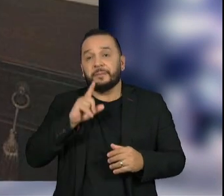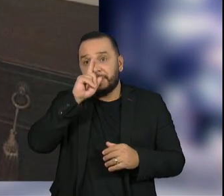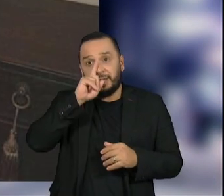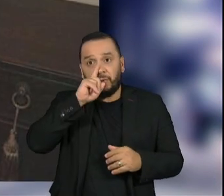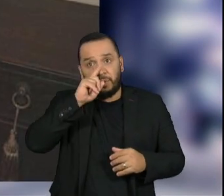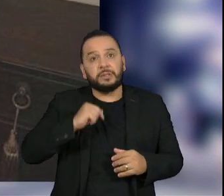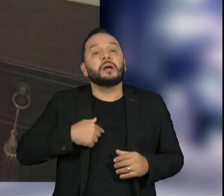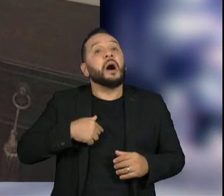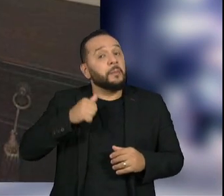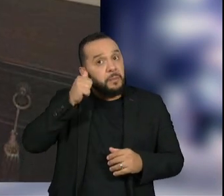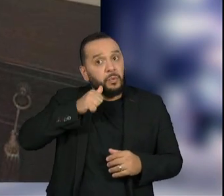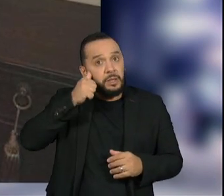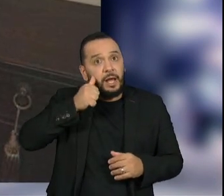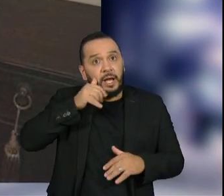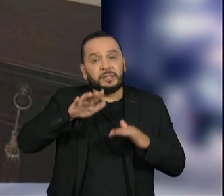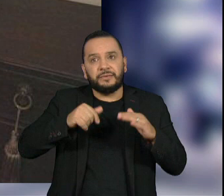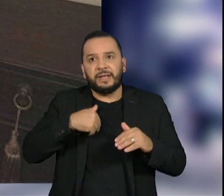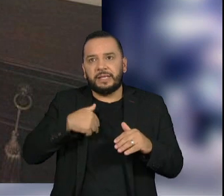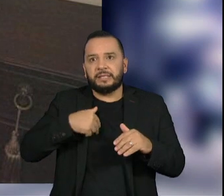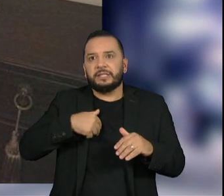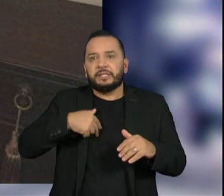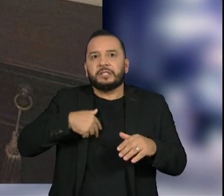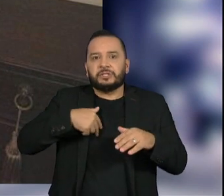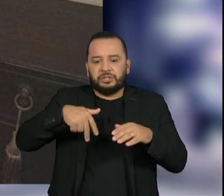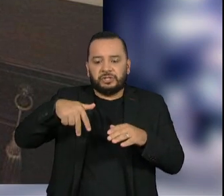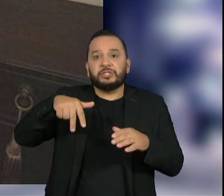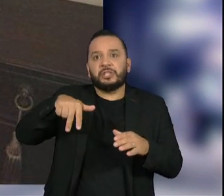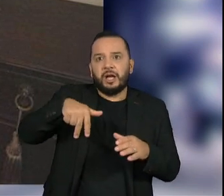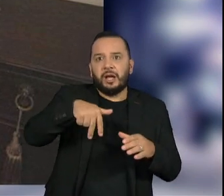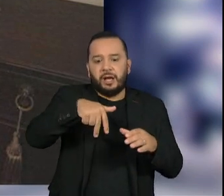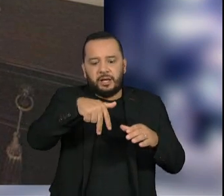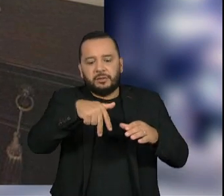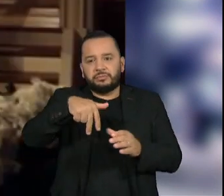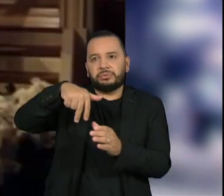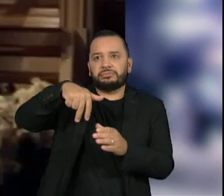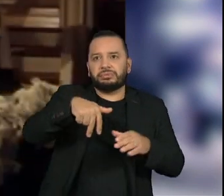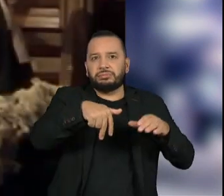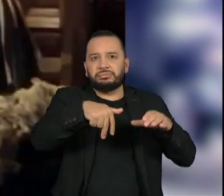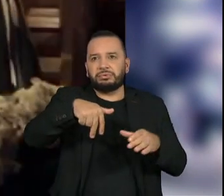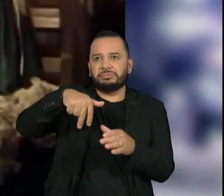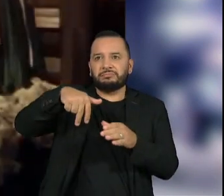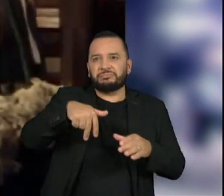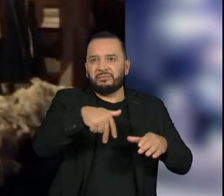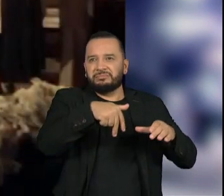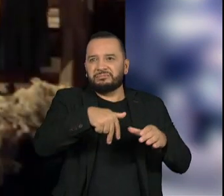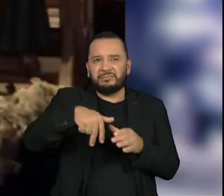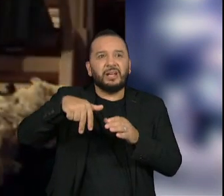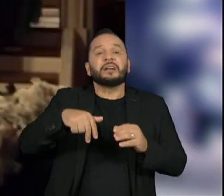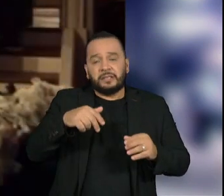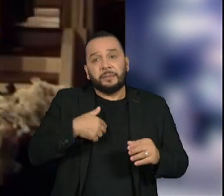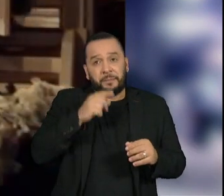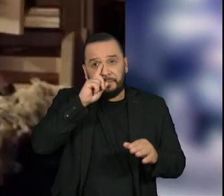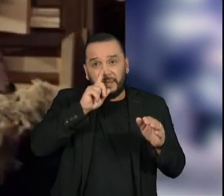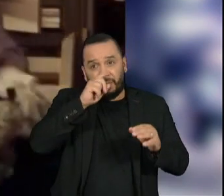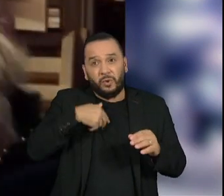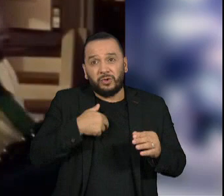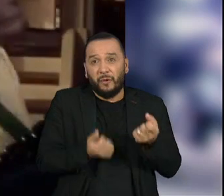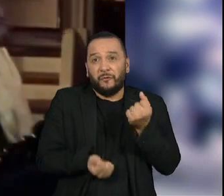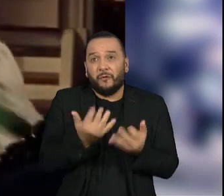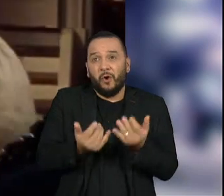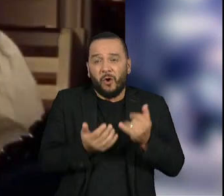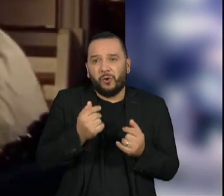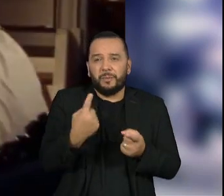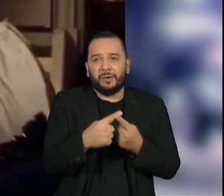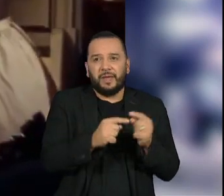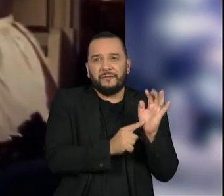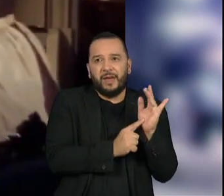as mulheres acabavam aí esbarrando em lareiras, velas podiam até se queimar. Olha, só para a gente ter uma ideia, em 1858,